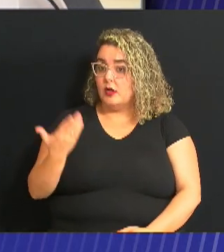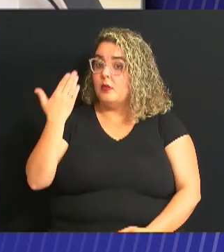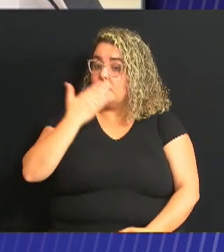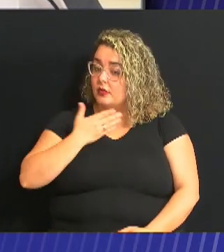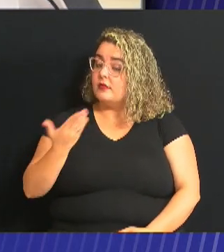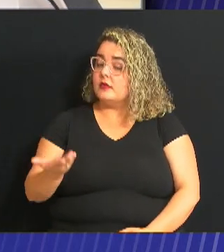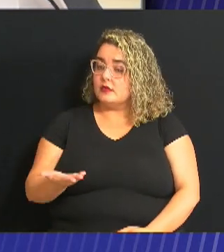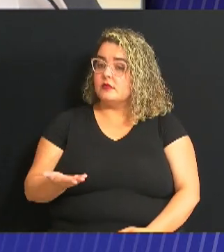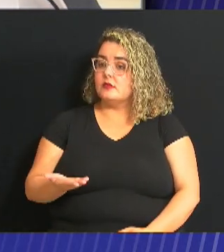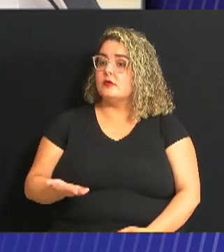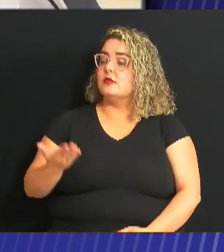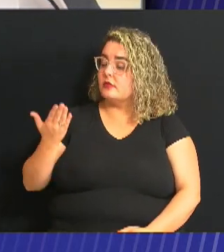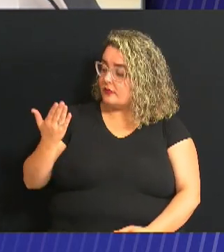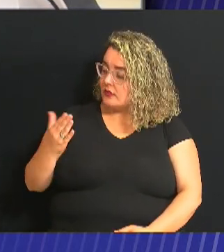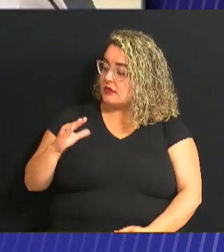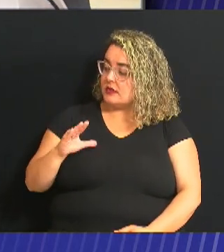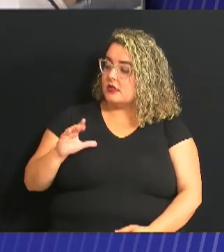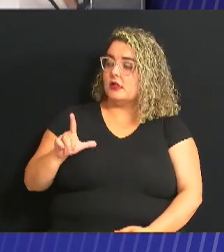que você